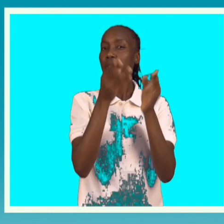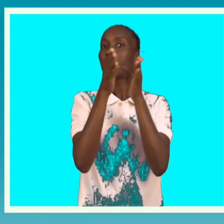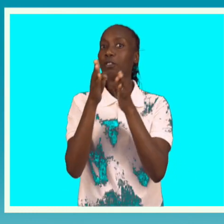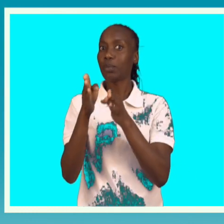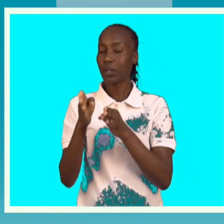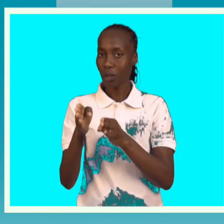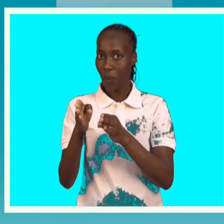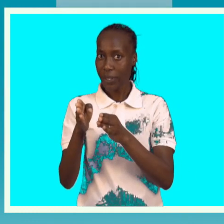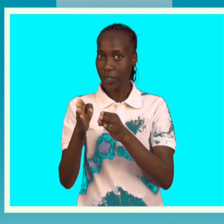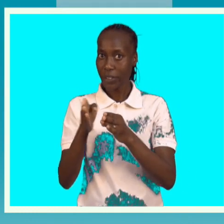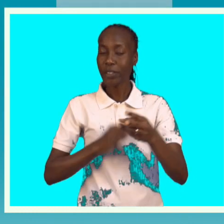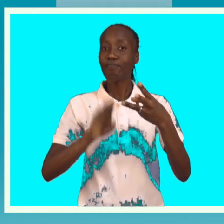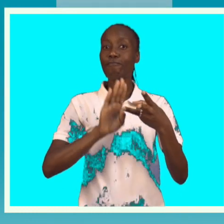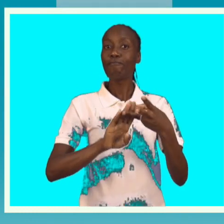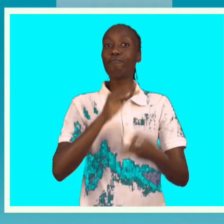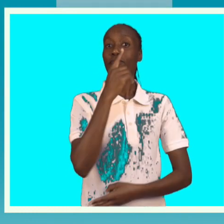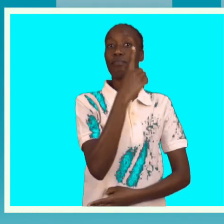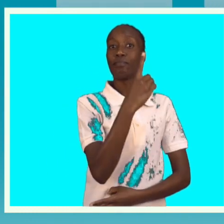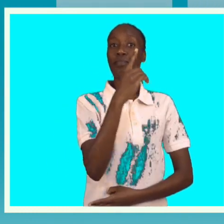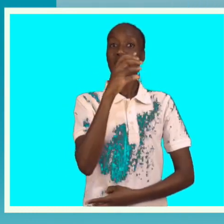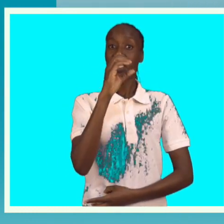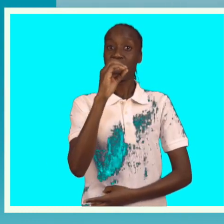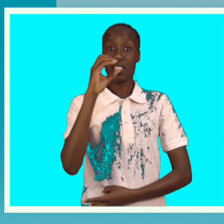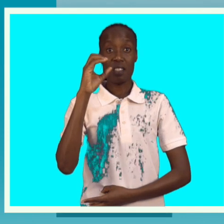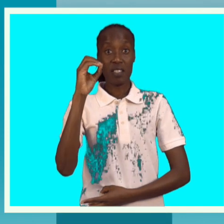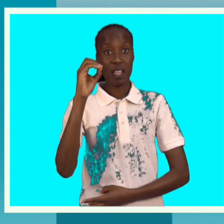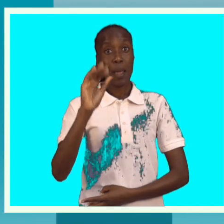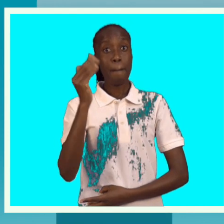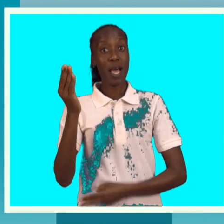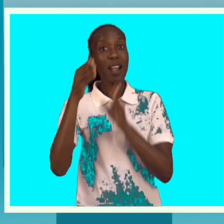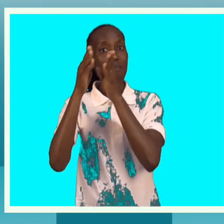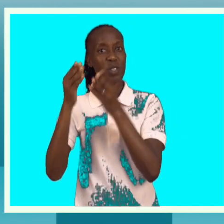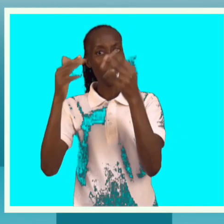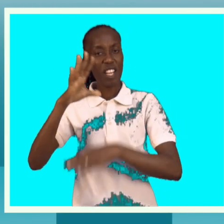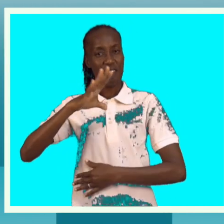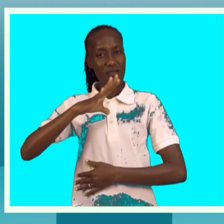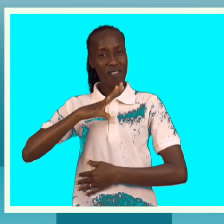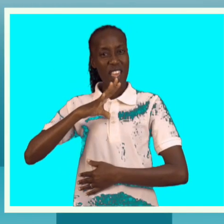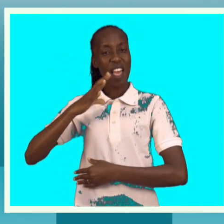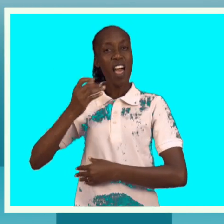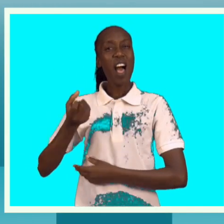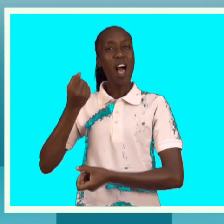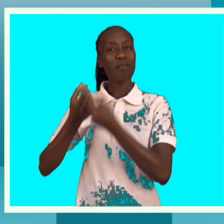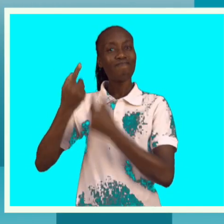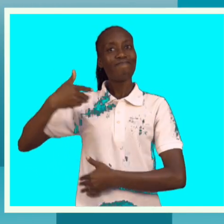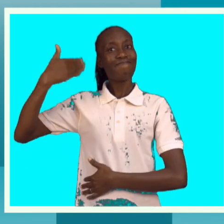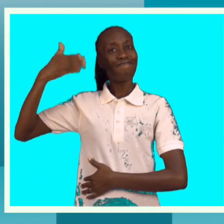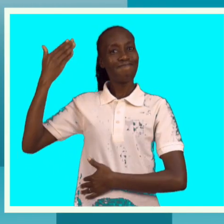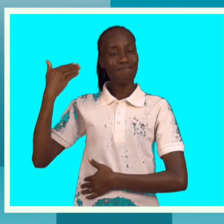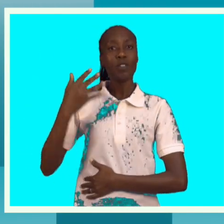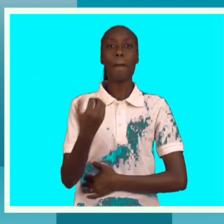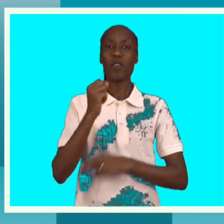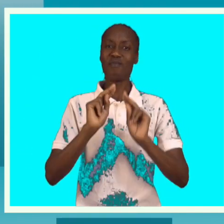utentes, portanto para novas pessoas, e 100 para pessoas que já têm as próteses há algum tempo e que possam